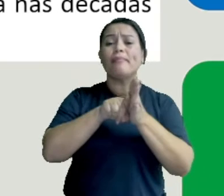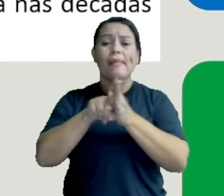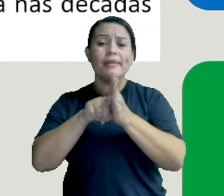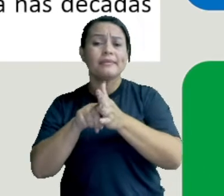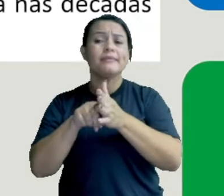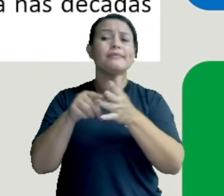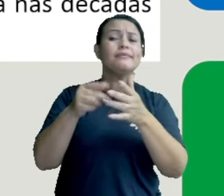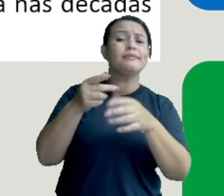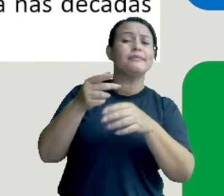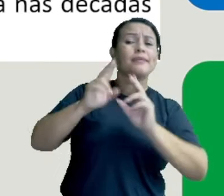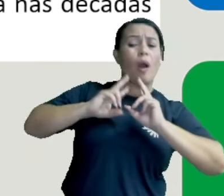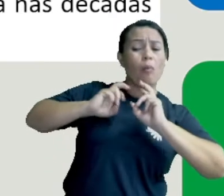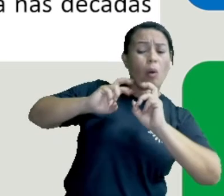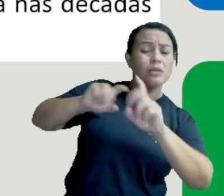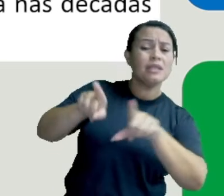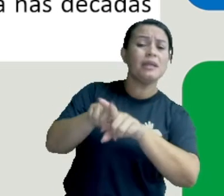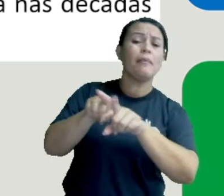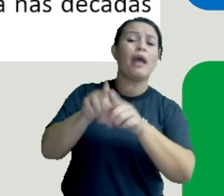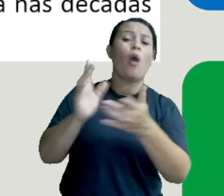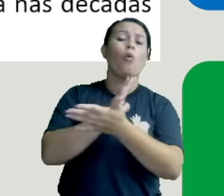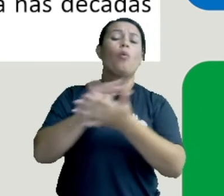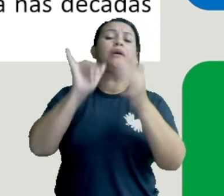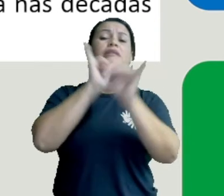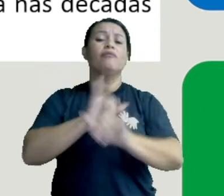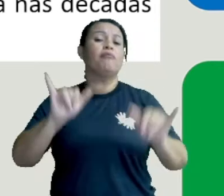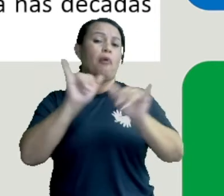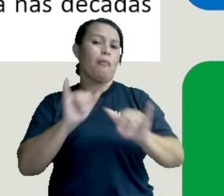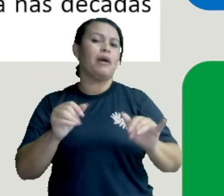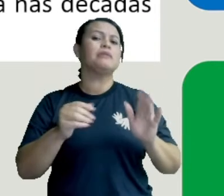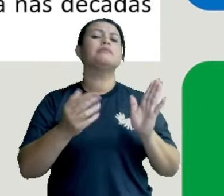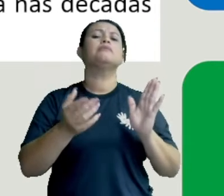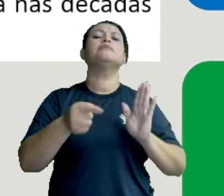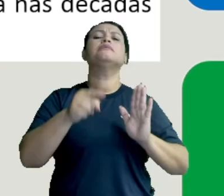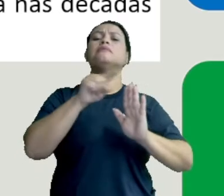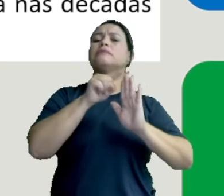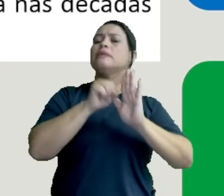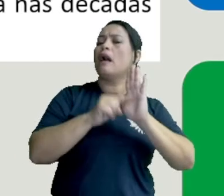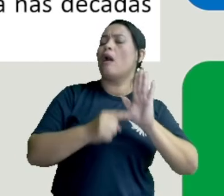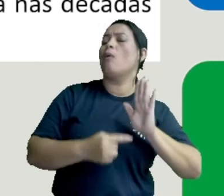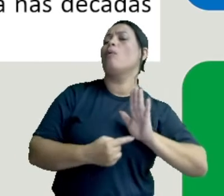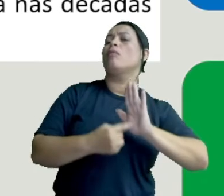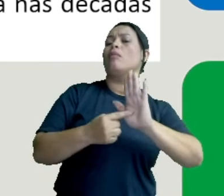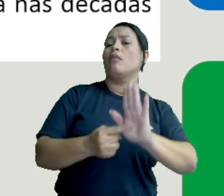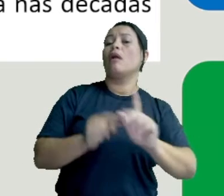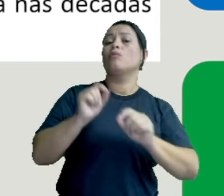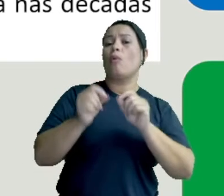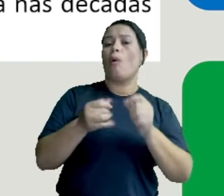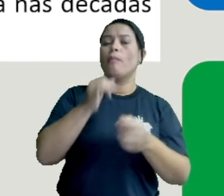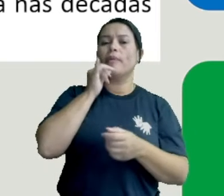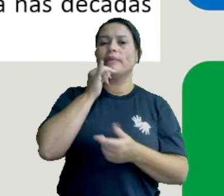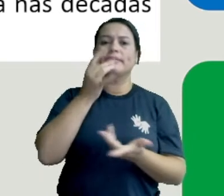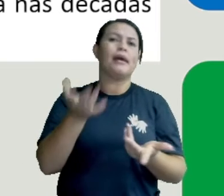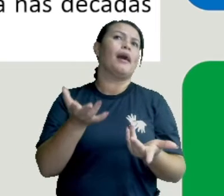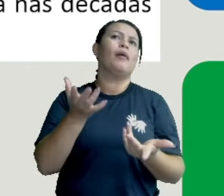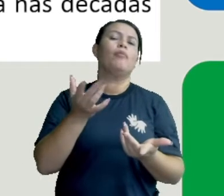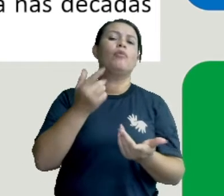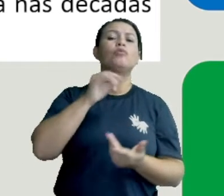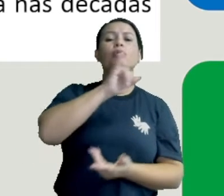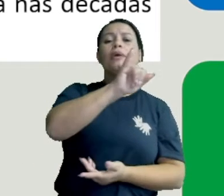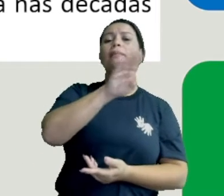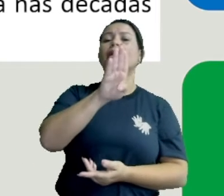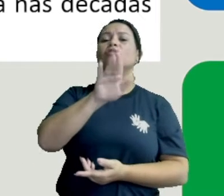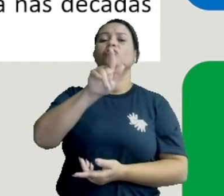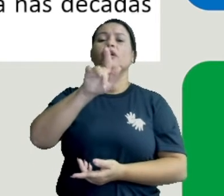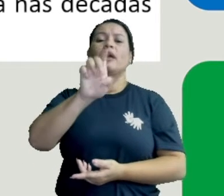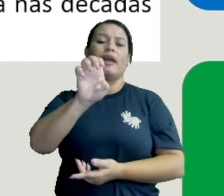né, da nossa população. Esses dados, como eu já mencionei, eles devem ser coletados através do recenseamento ou censo, que